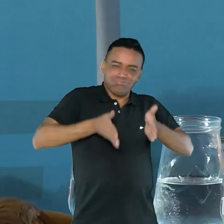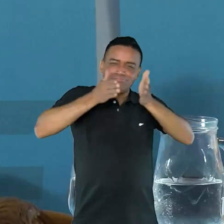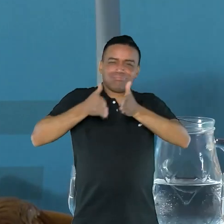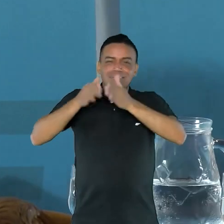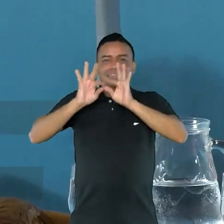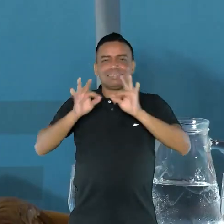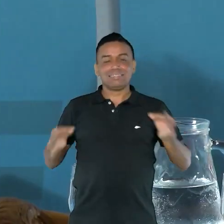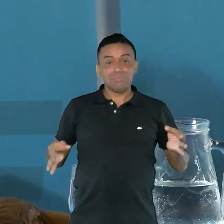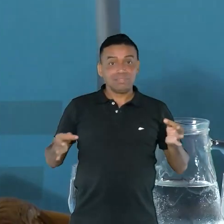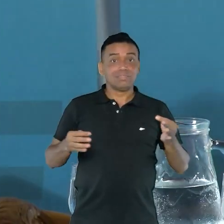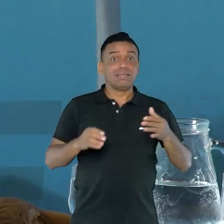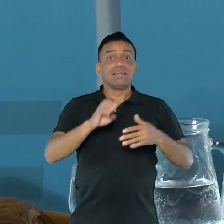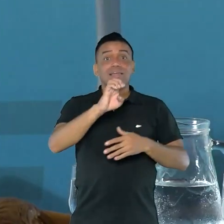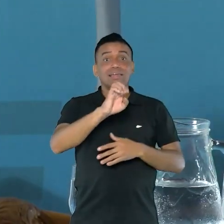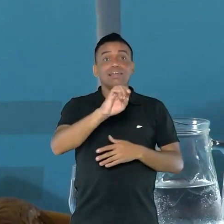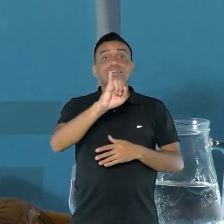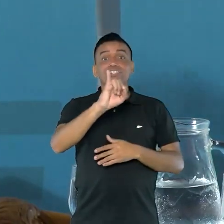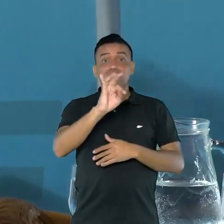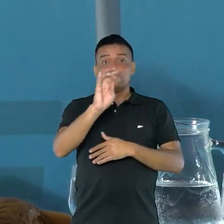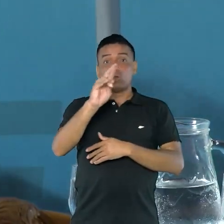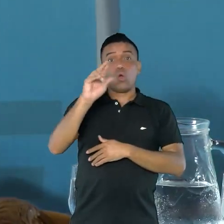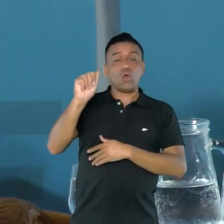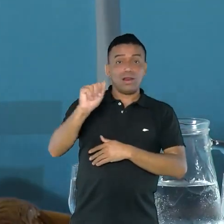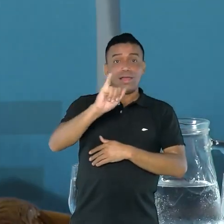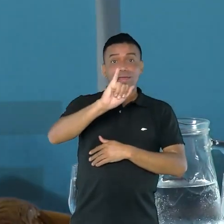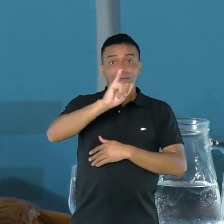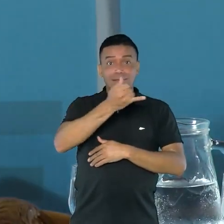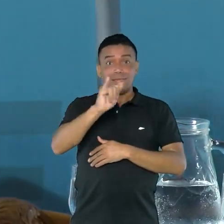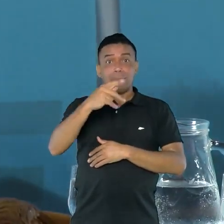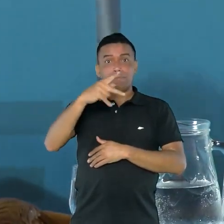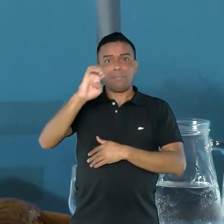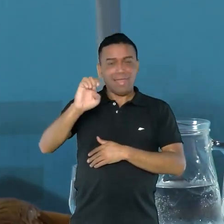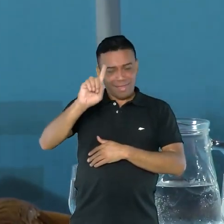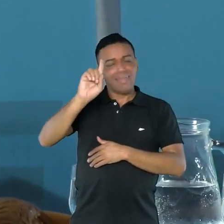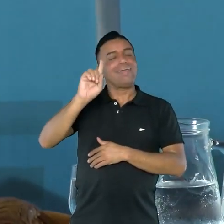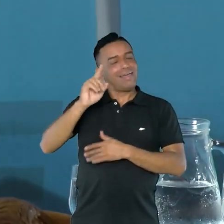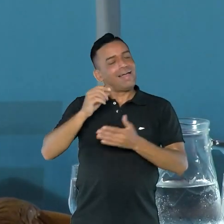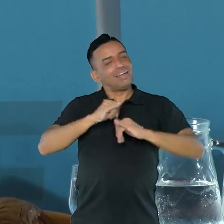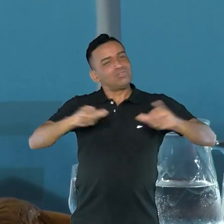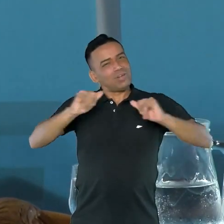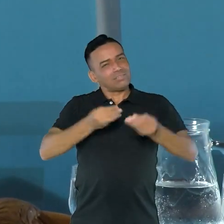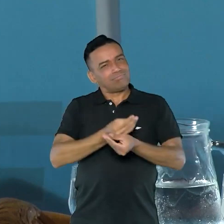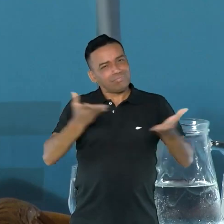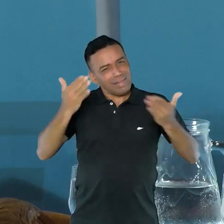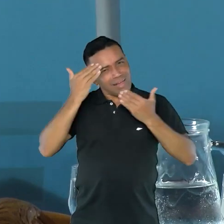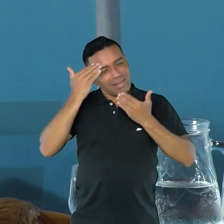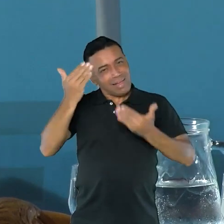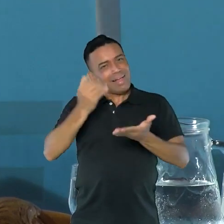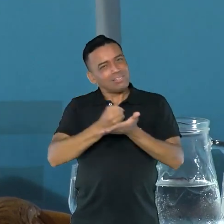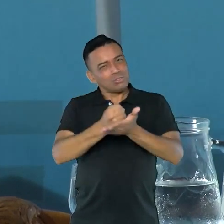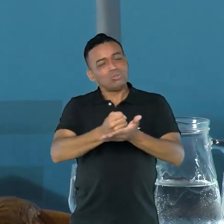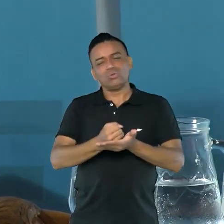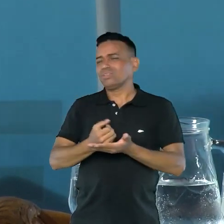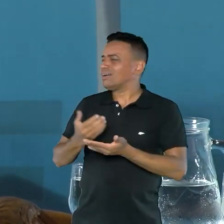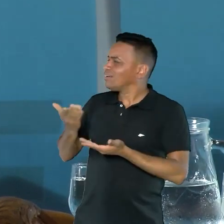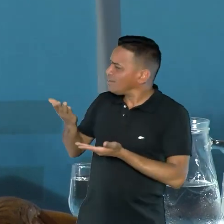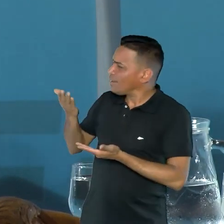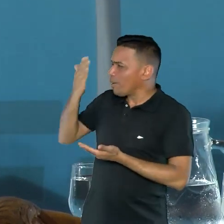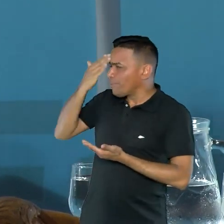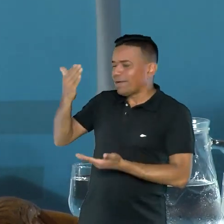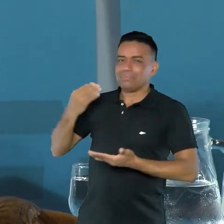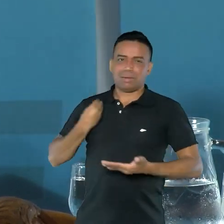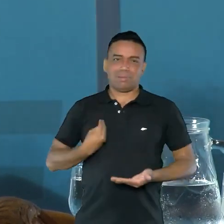das Letras. Vai ser às 19 horas. Então, ajudem a divulgar. Muito obrigado pela sua presença, Help. Um prazer te